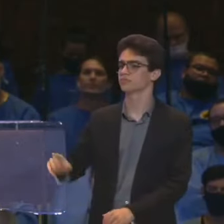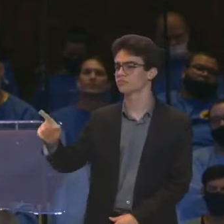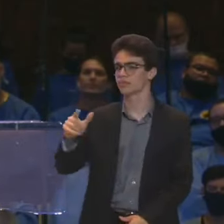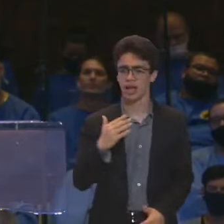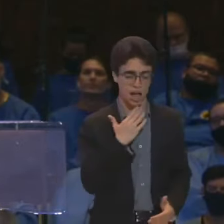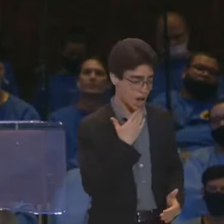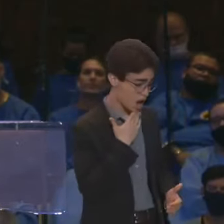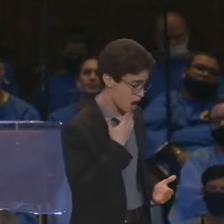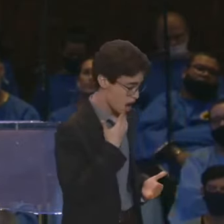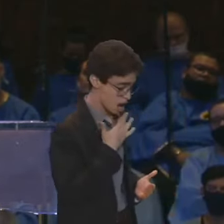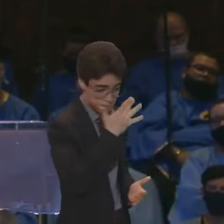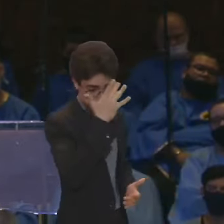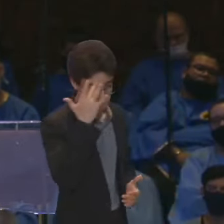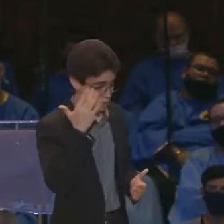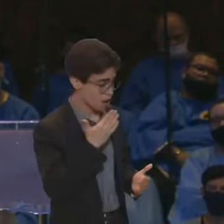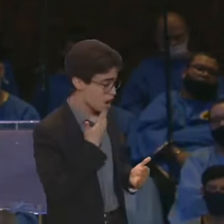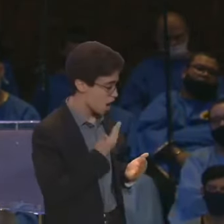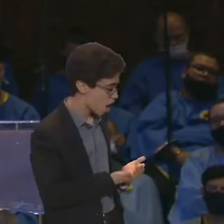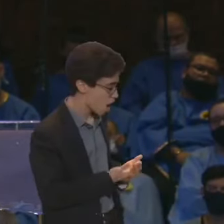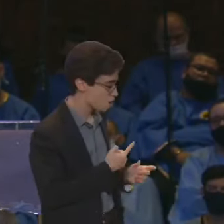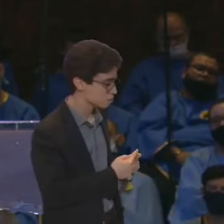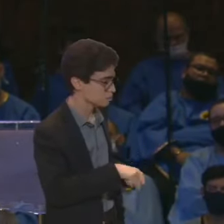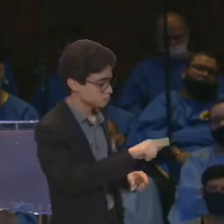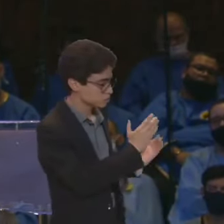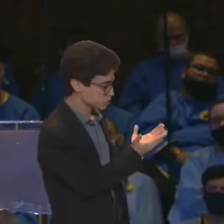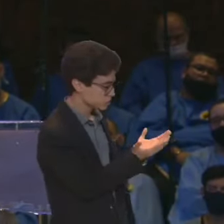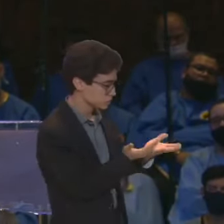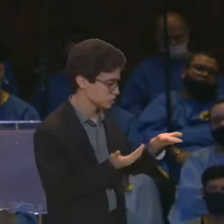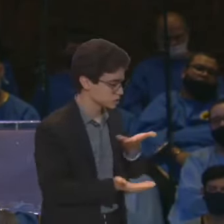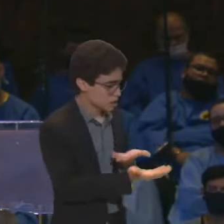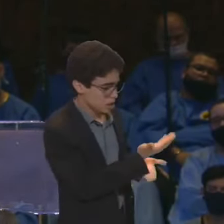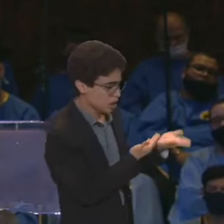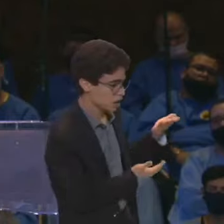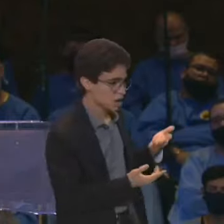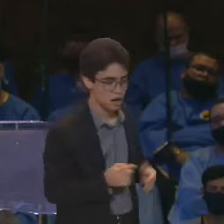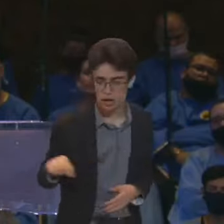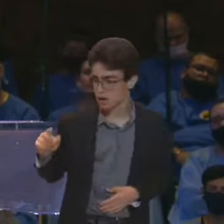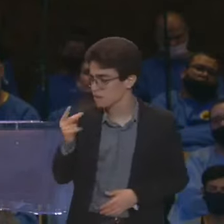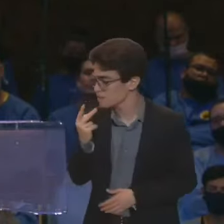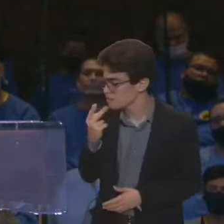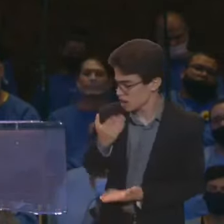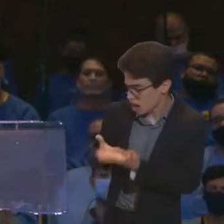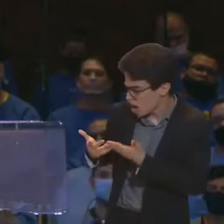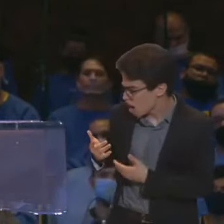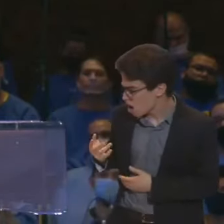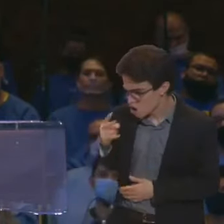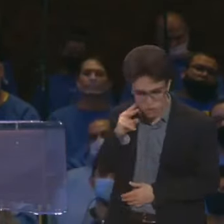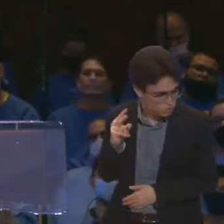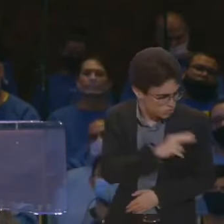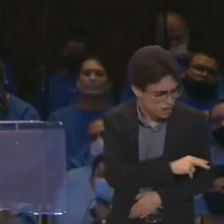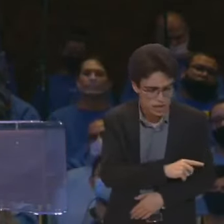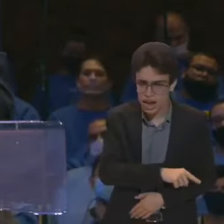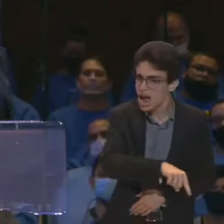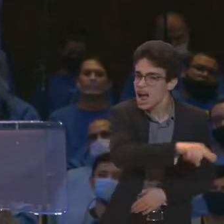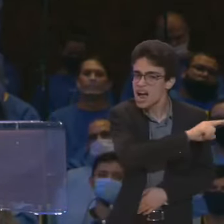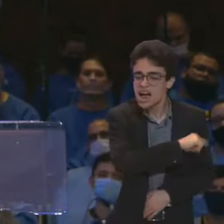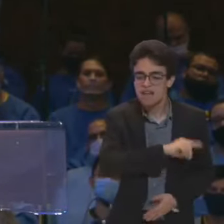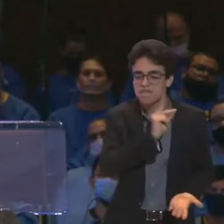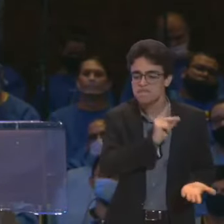os cristãos se tratam e zelam uns pelos outros, e exclamam entre si: vede como